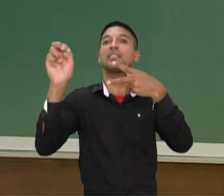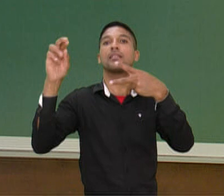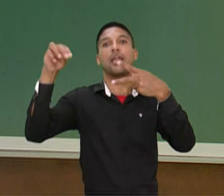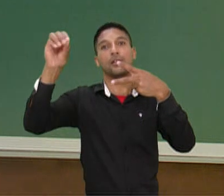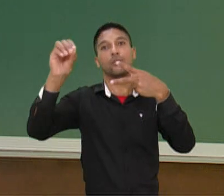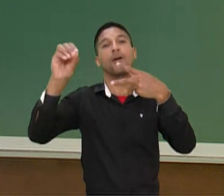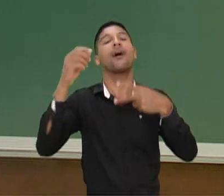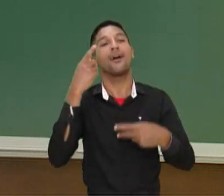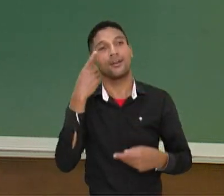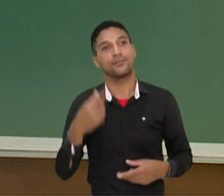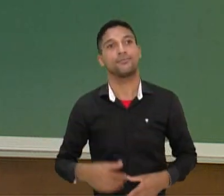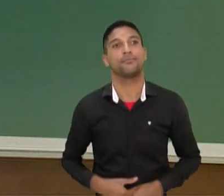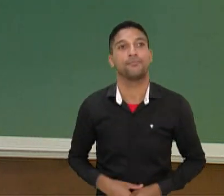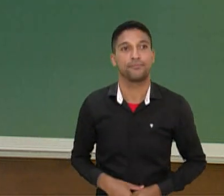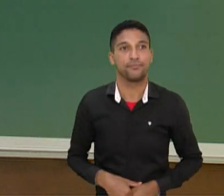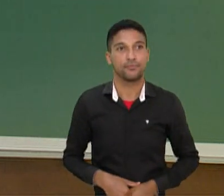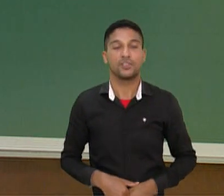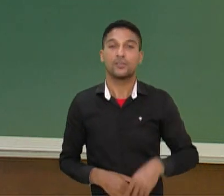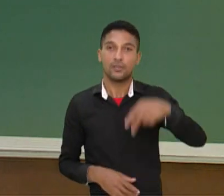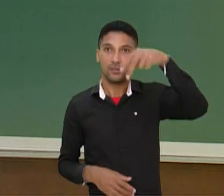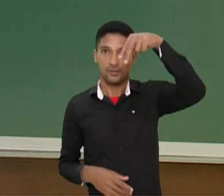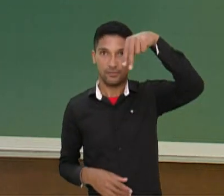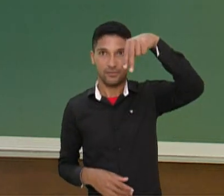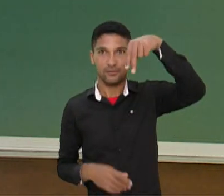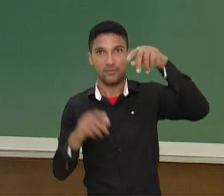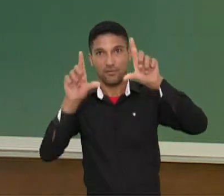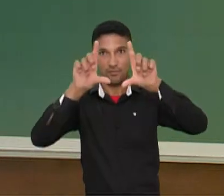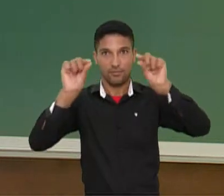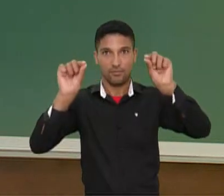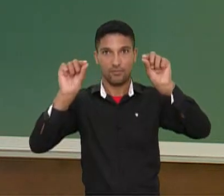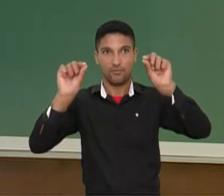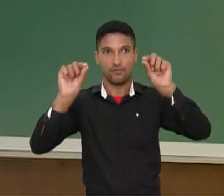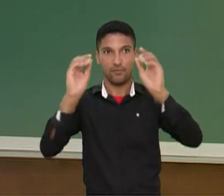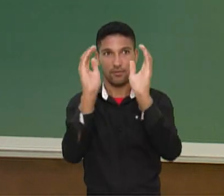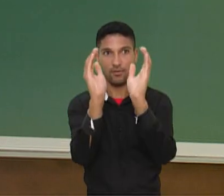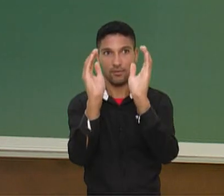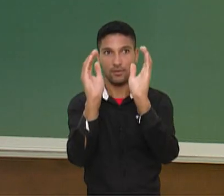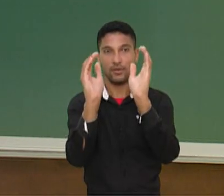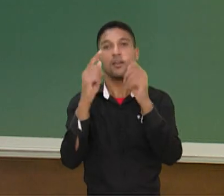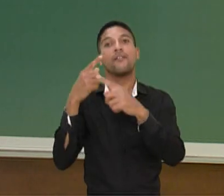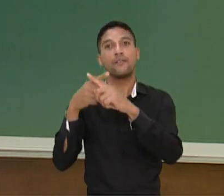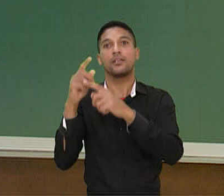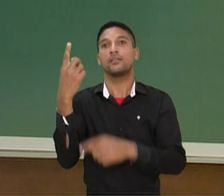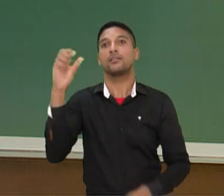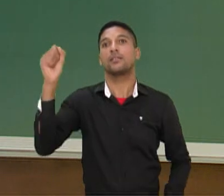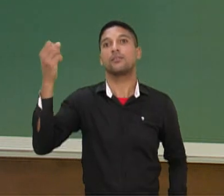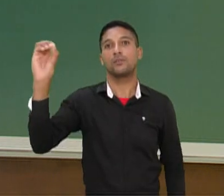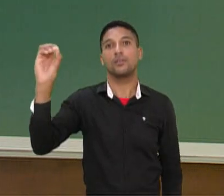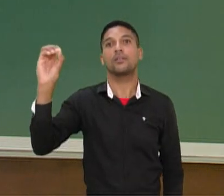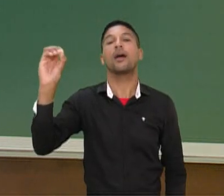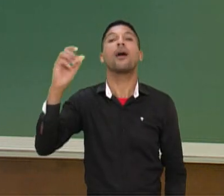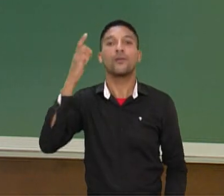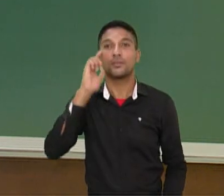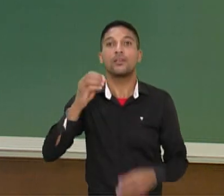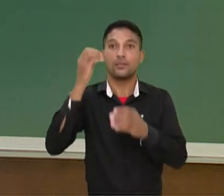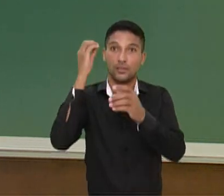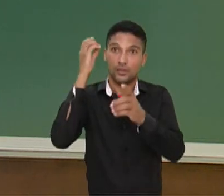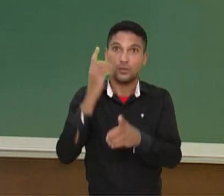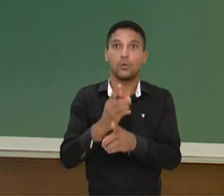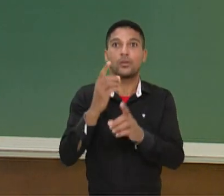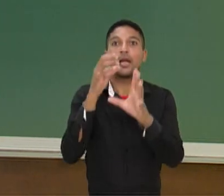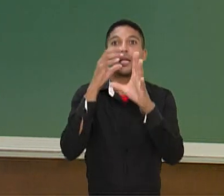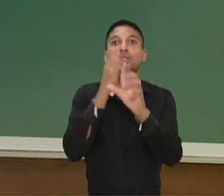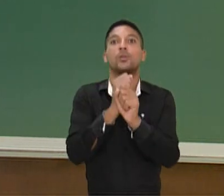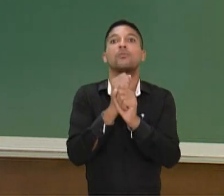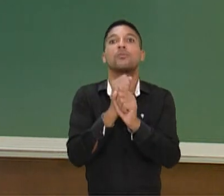de triângulos vezes 180. Esse vai dar a soma dos ângulos internos. Viu como é tranquilinho? Eu vou dar um